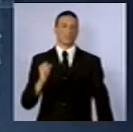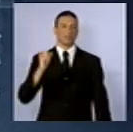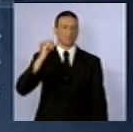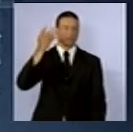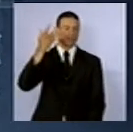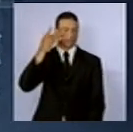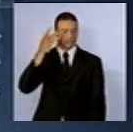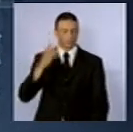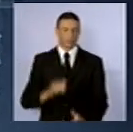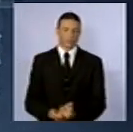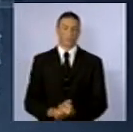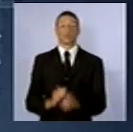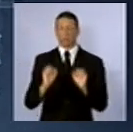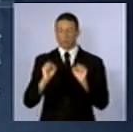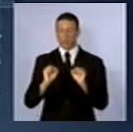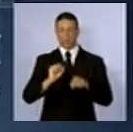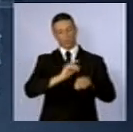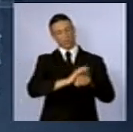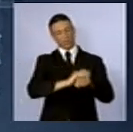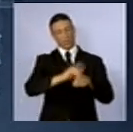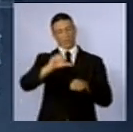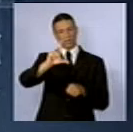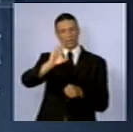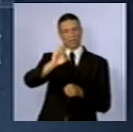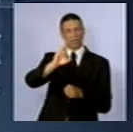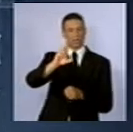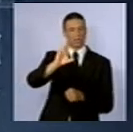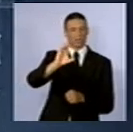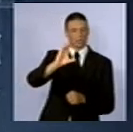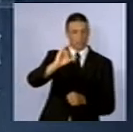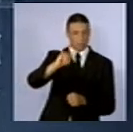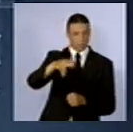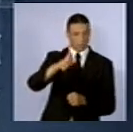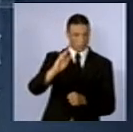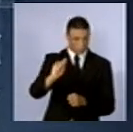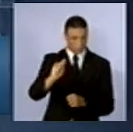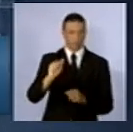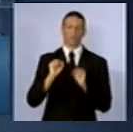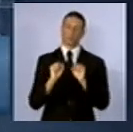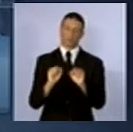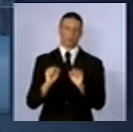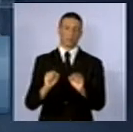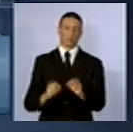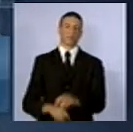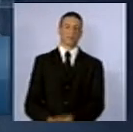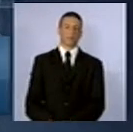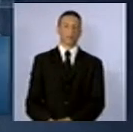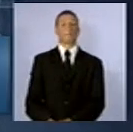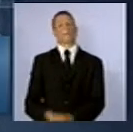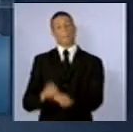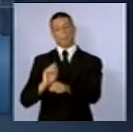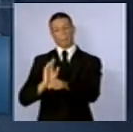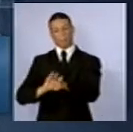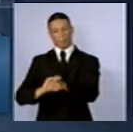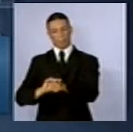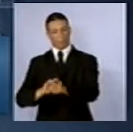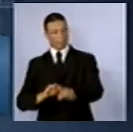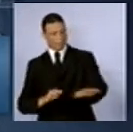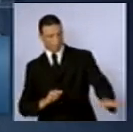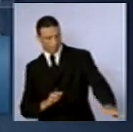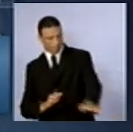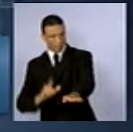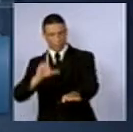a leucemia aqui vale a pena chamar atenção que né para a leucemia infantil